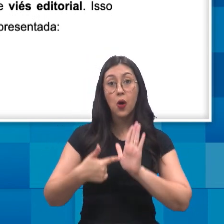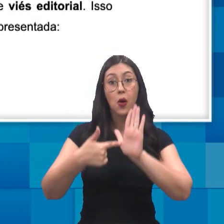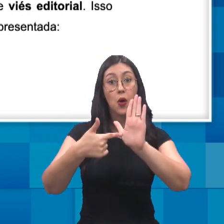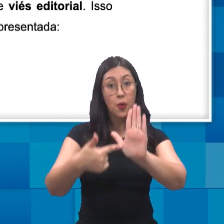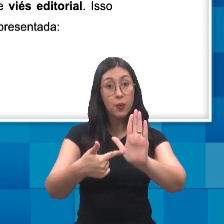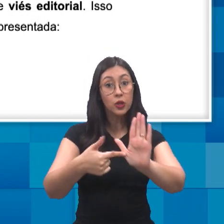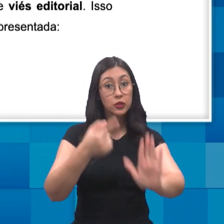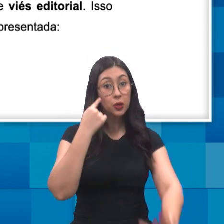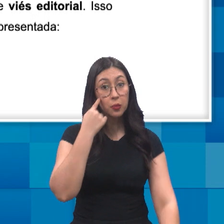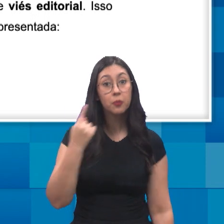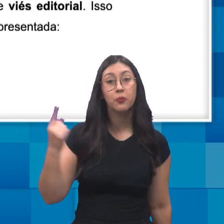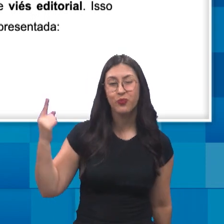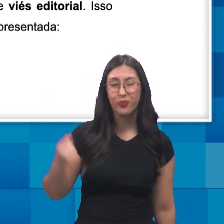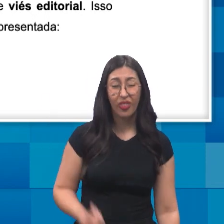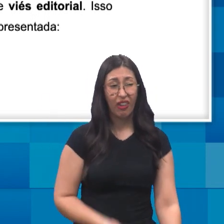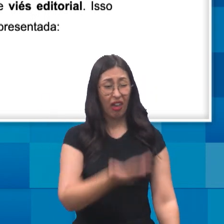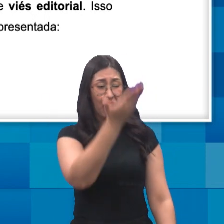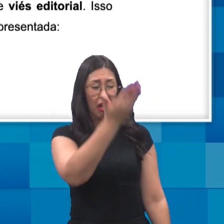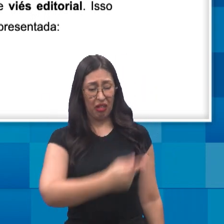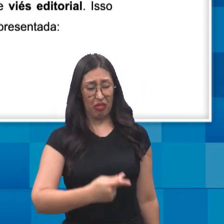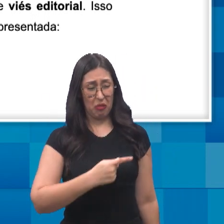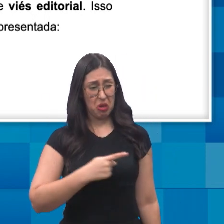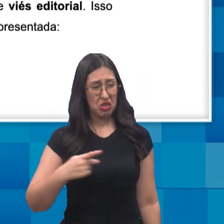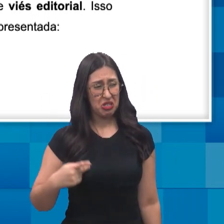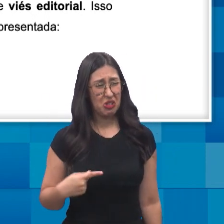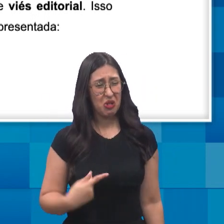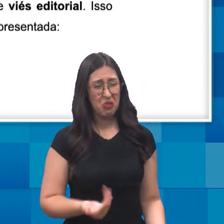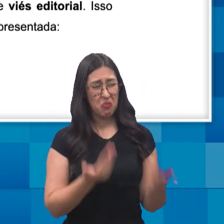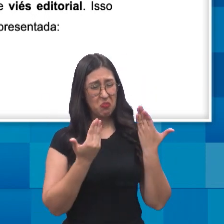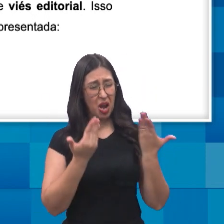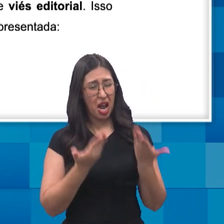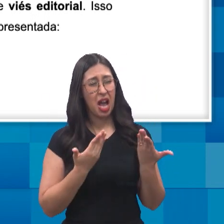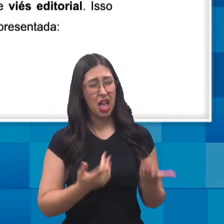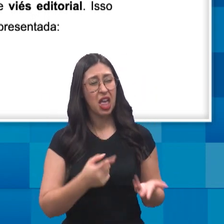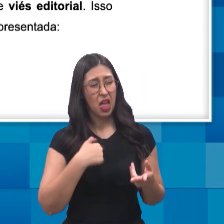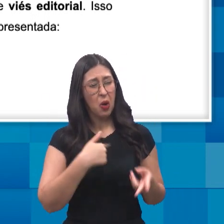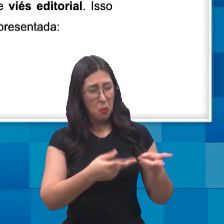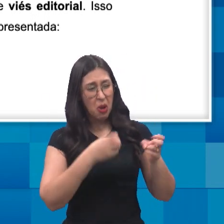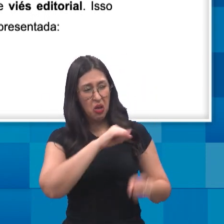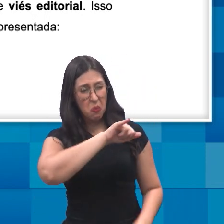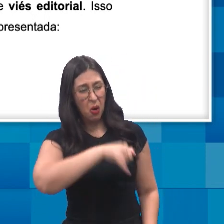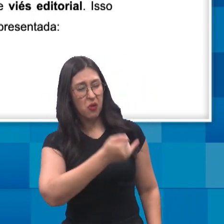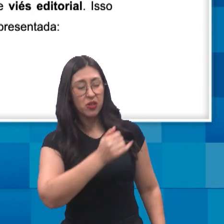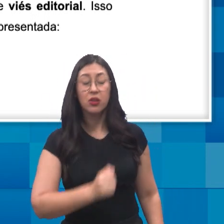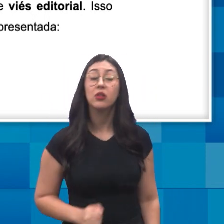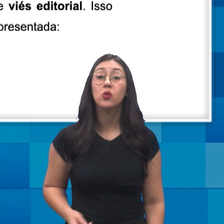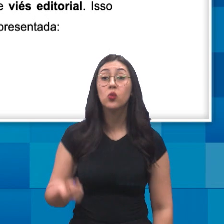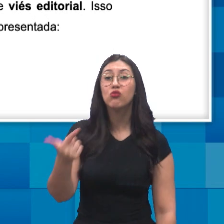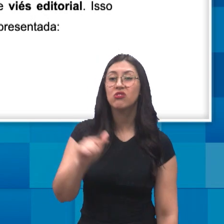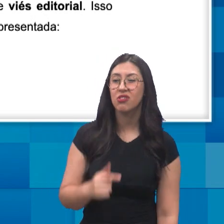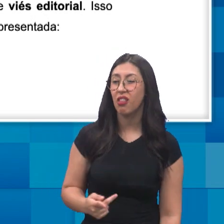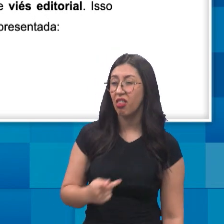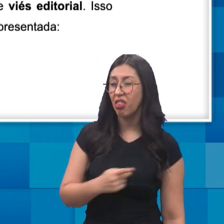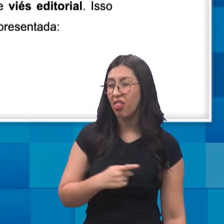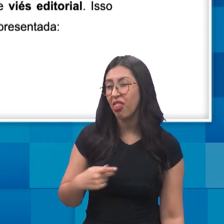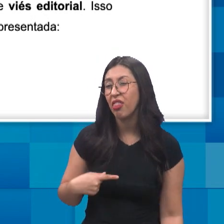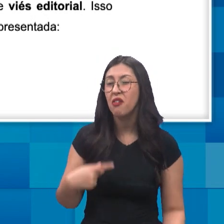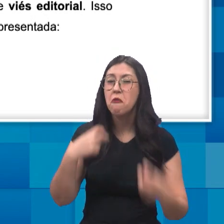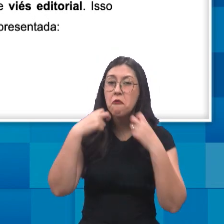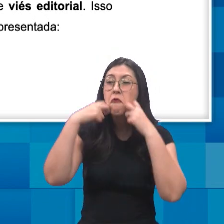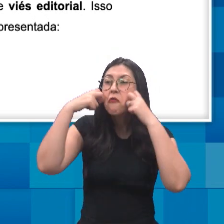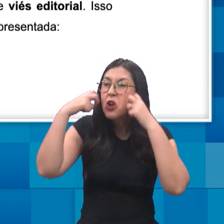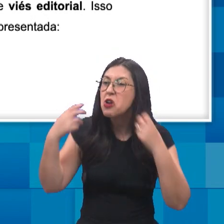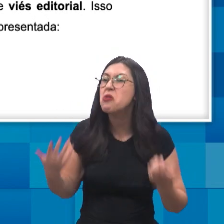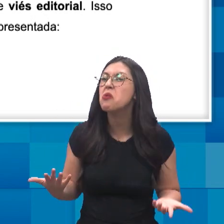alguns deles. Este pastor nunca me enganou, é um oportunista da fé. Outro, pastorzinho envergonha o